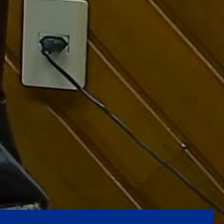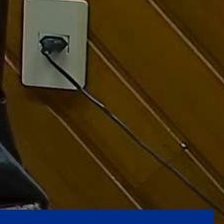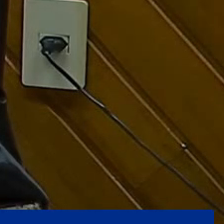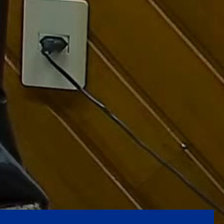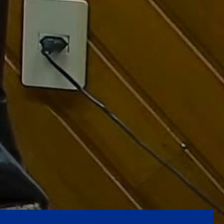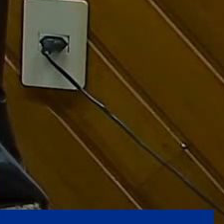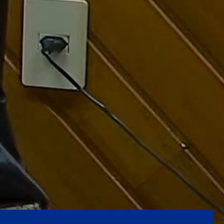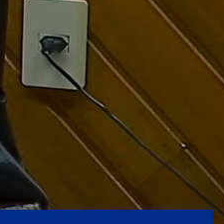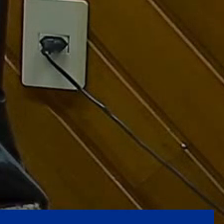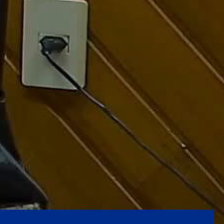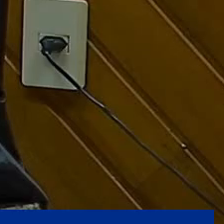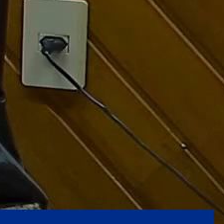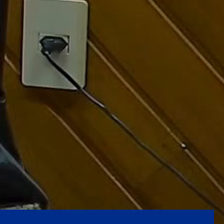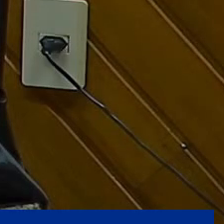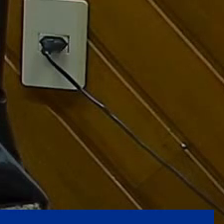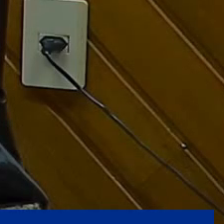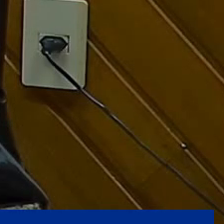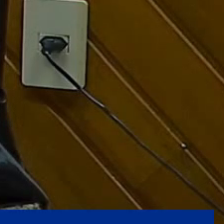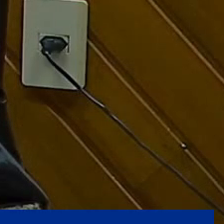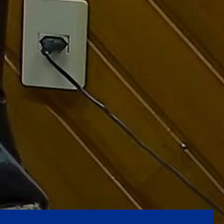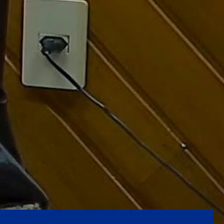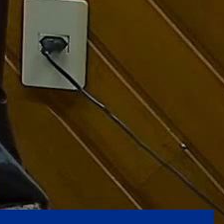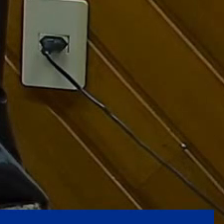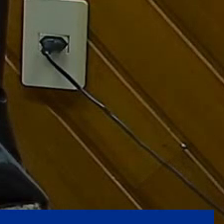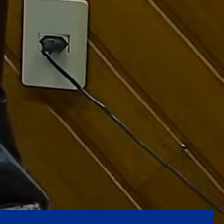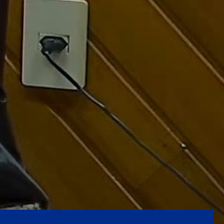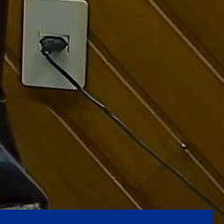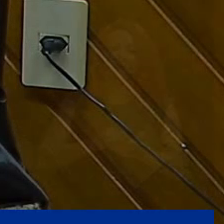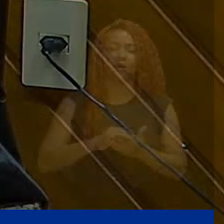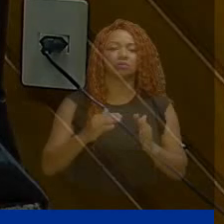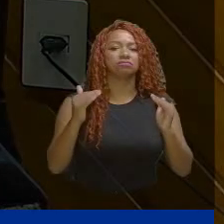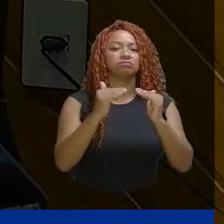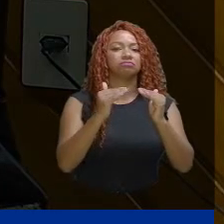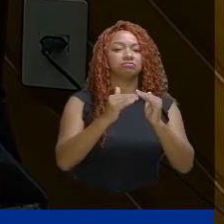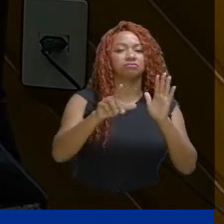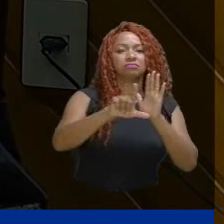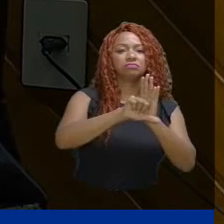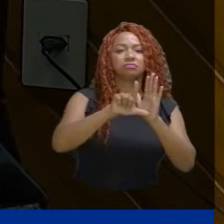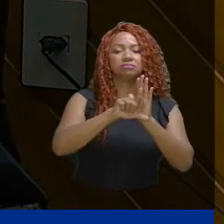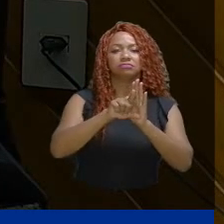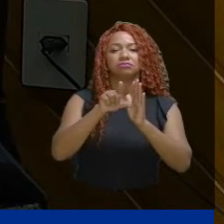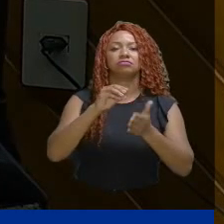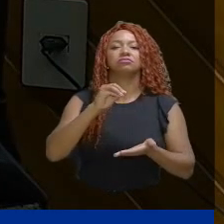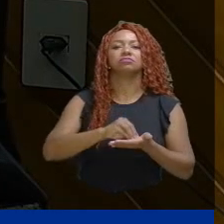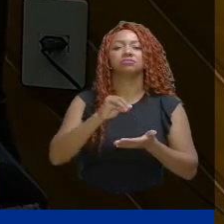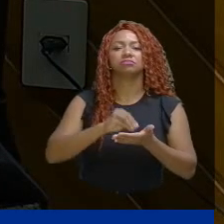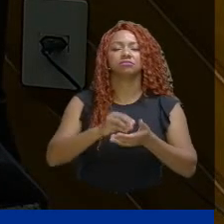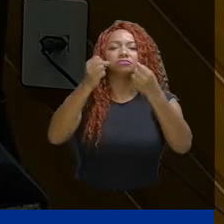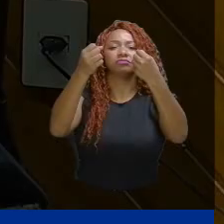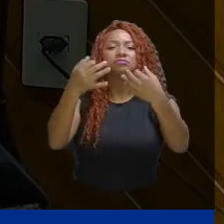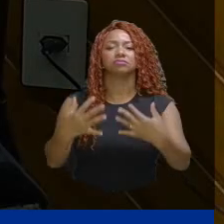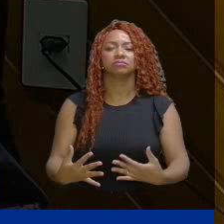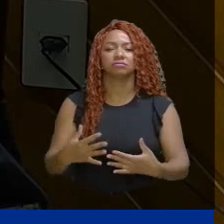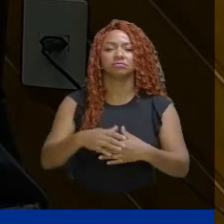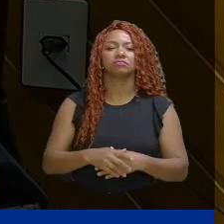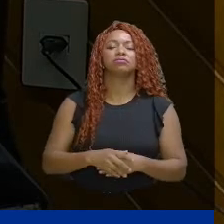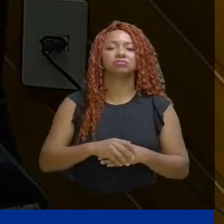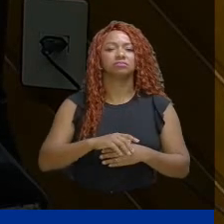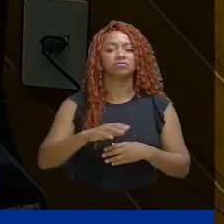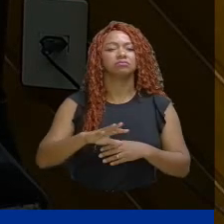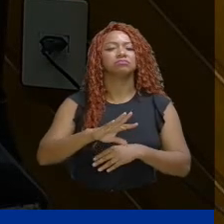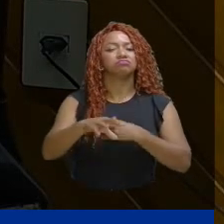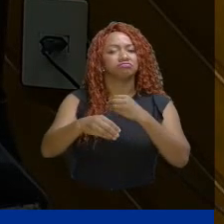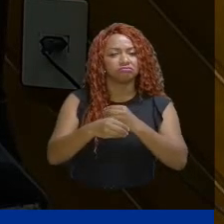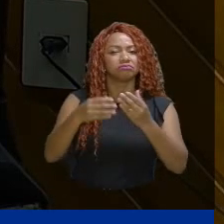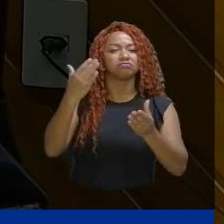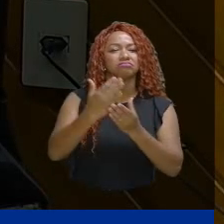no nascedouro, seja por faltar-lhe embasamento legal, seja pela ausência de justificativa para a juntada tardia,